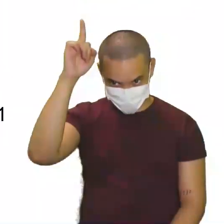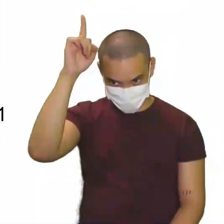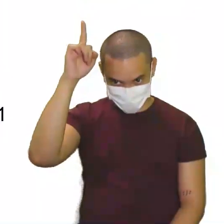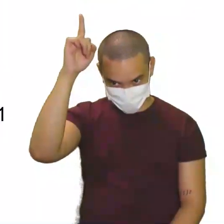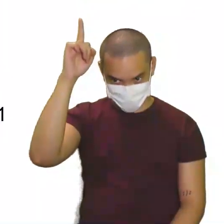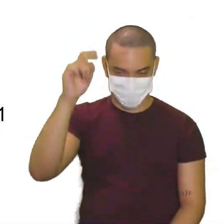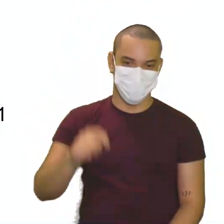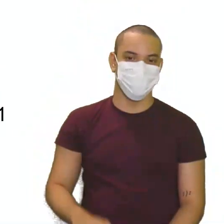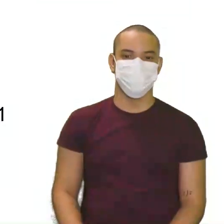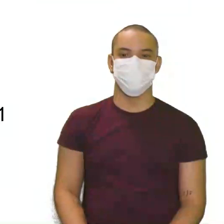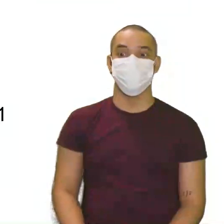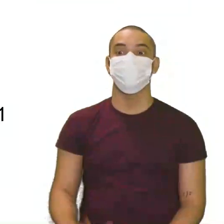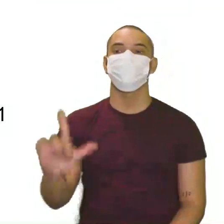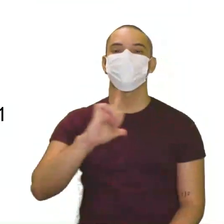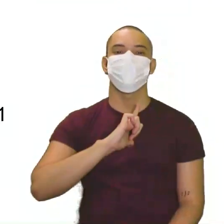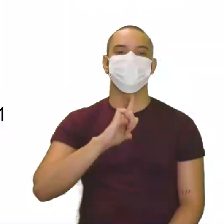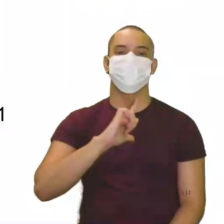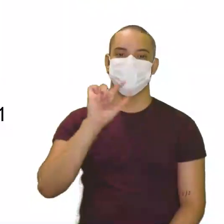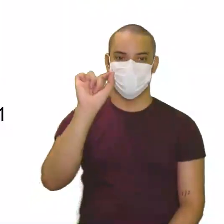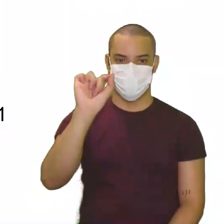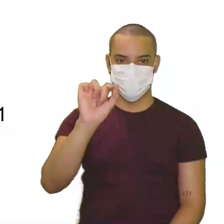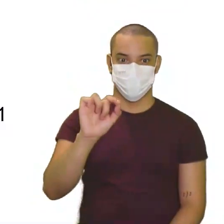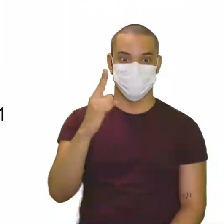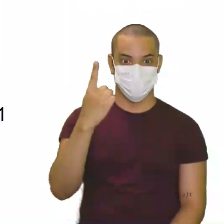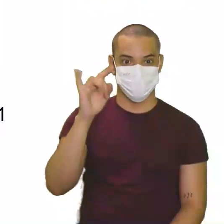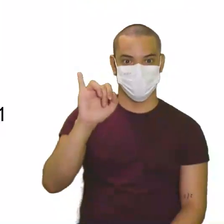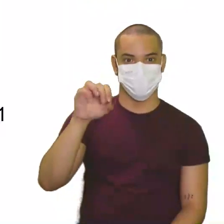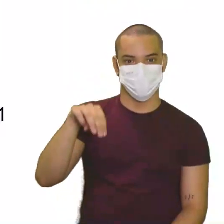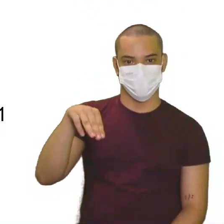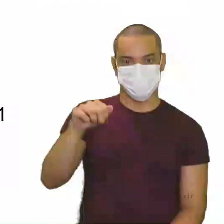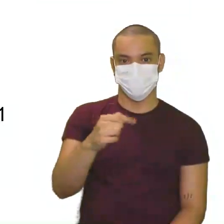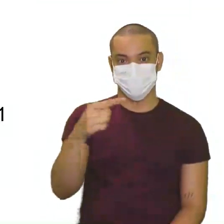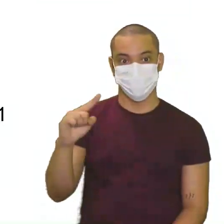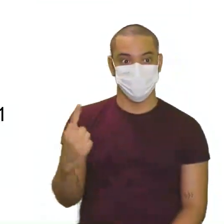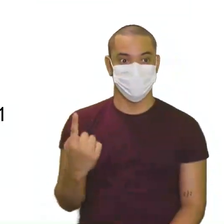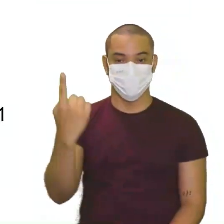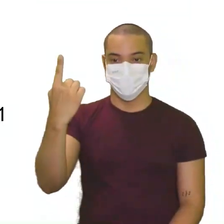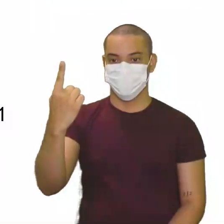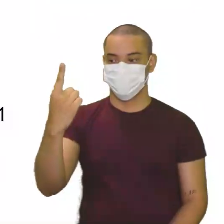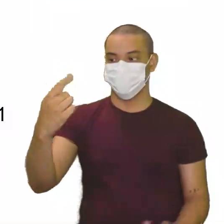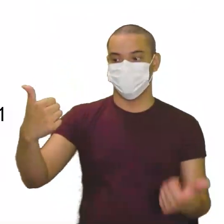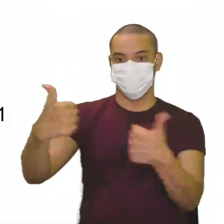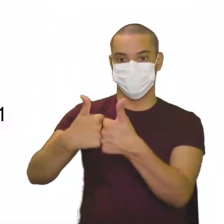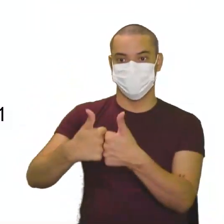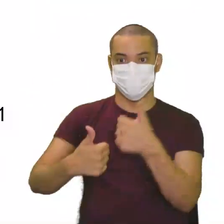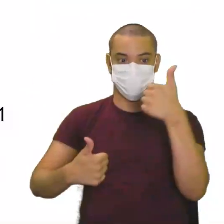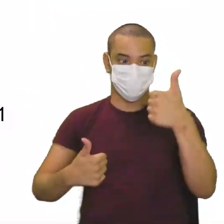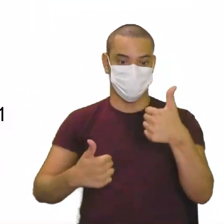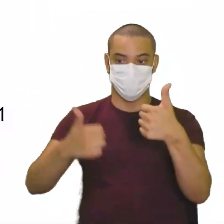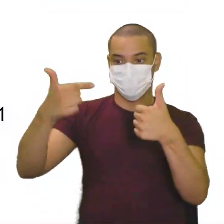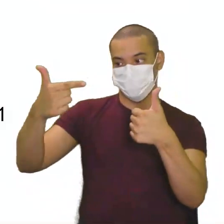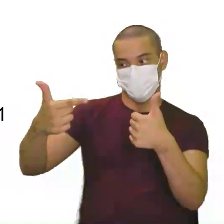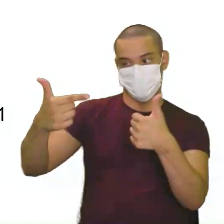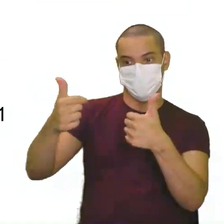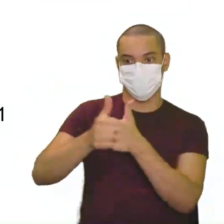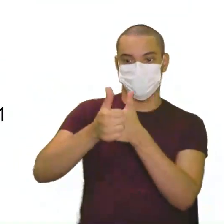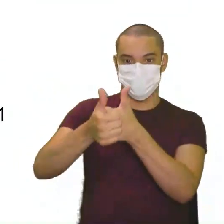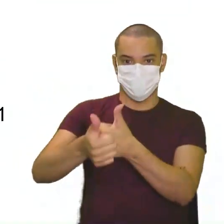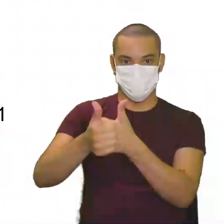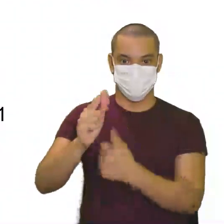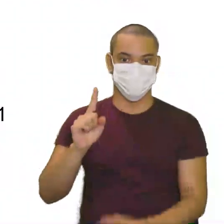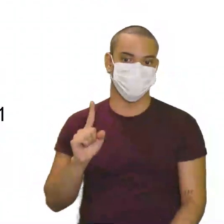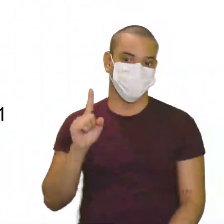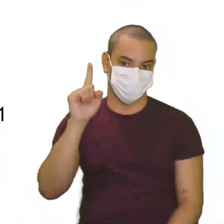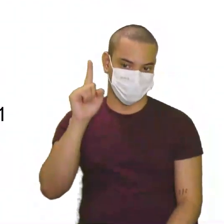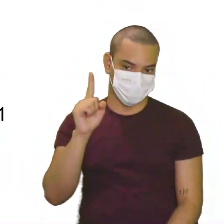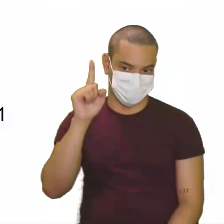e aqui eu tenho seguinte um irmão um é colocado o próximo de uma dois conforme o esquema